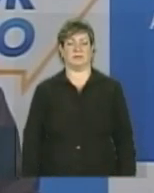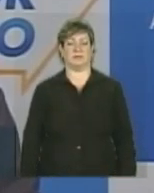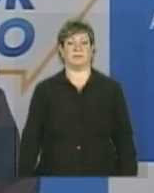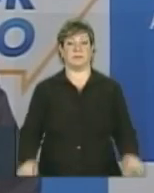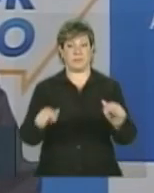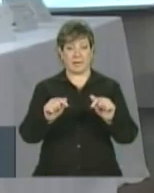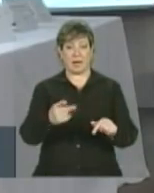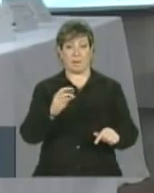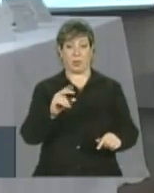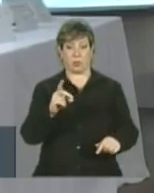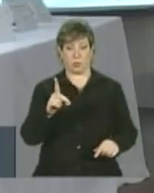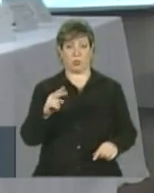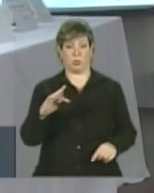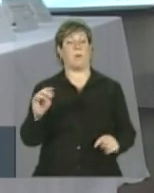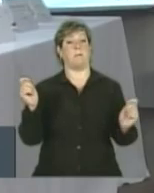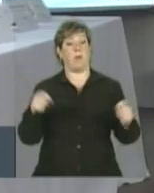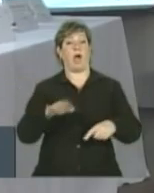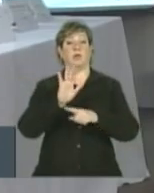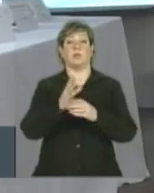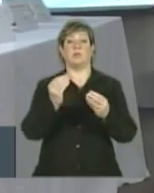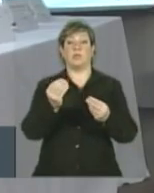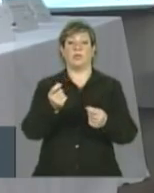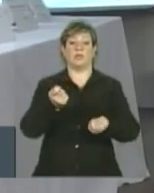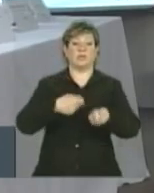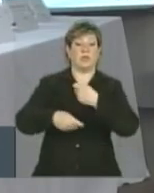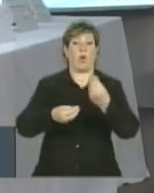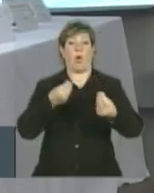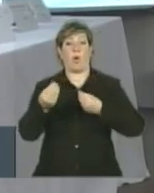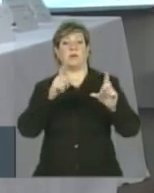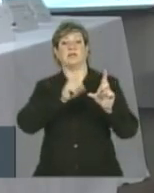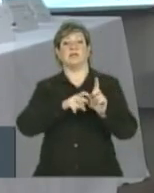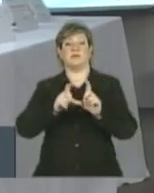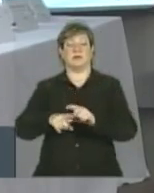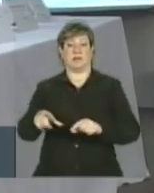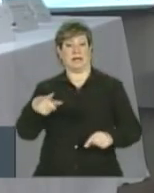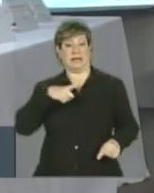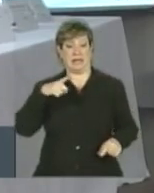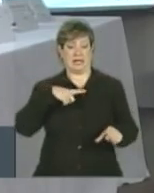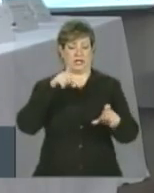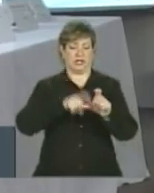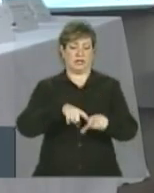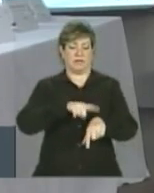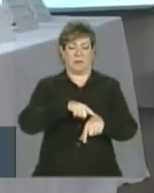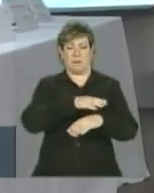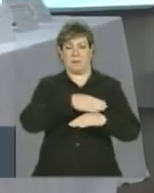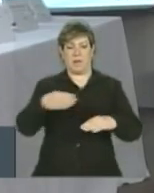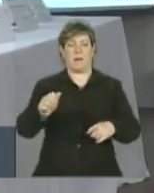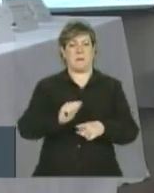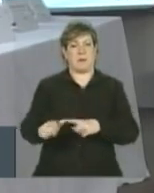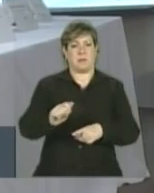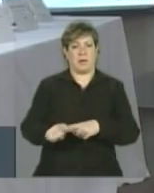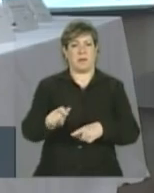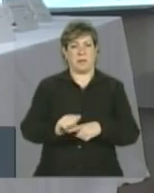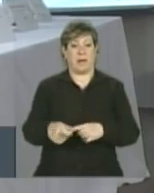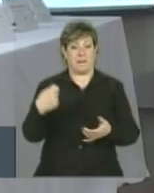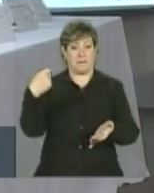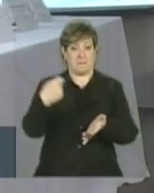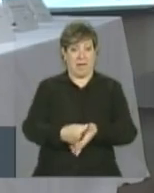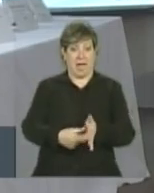Esse produto é um produto que pode ajudar muito na renegociação da dívida, quer dizer, você tem uma dívida a curto prazo, pagando